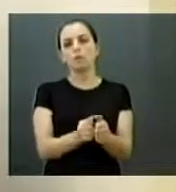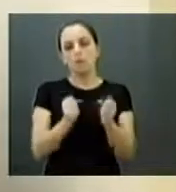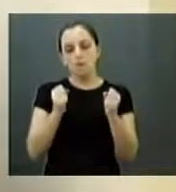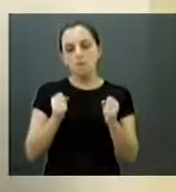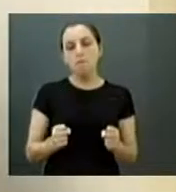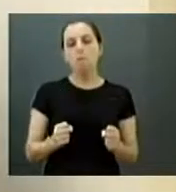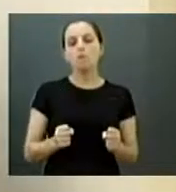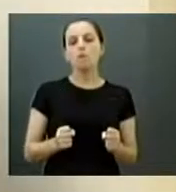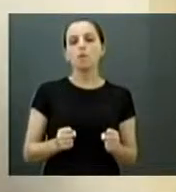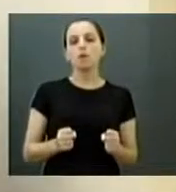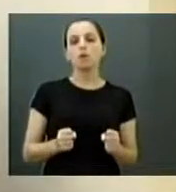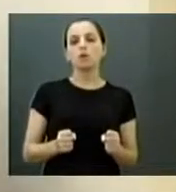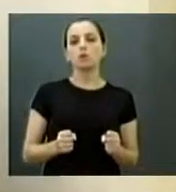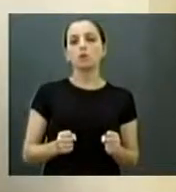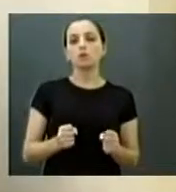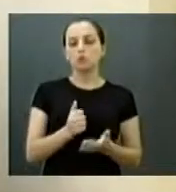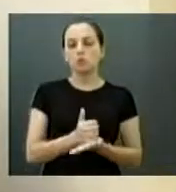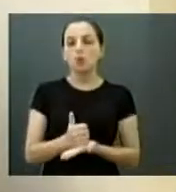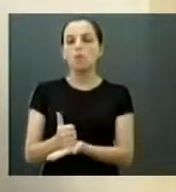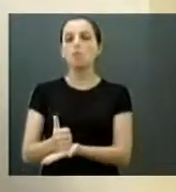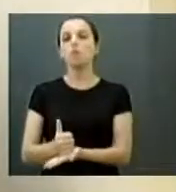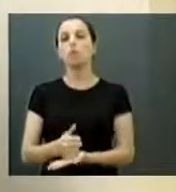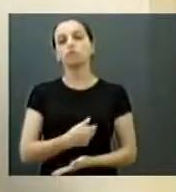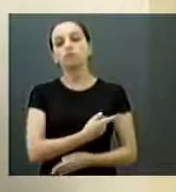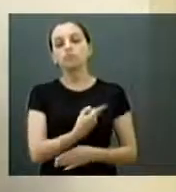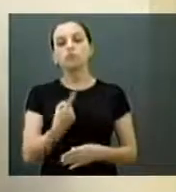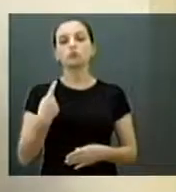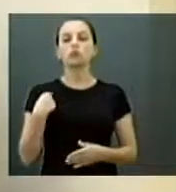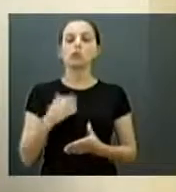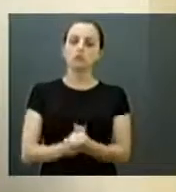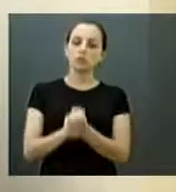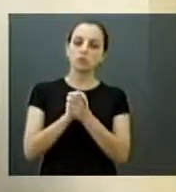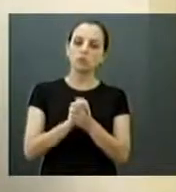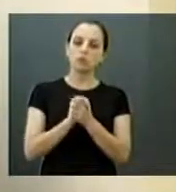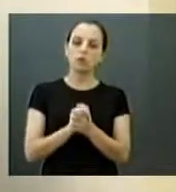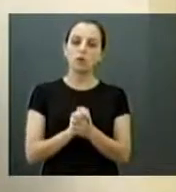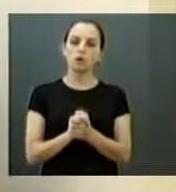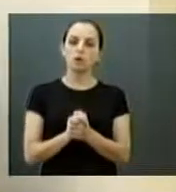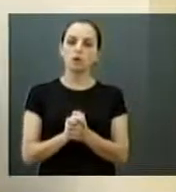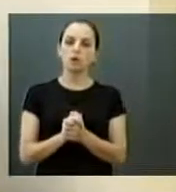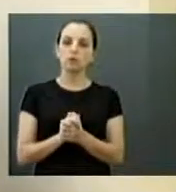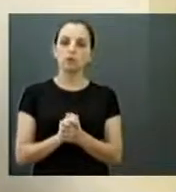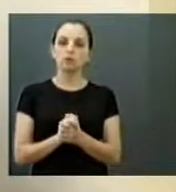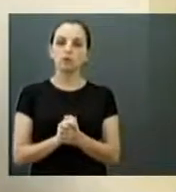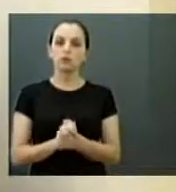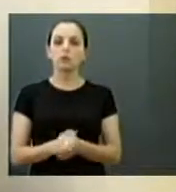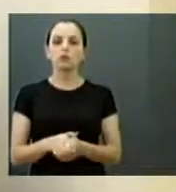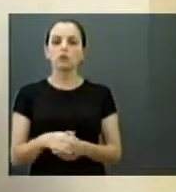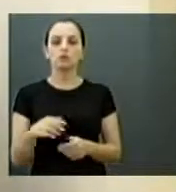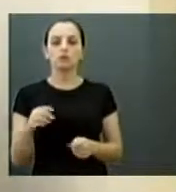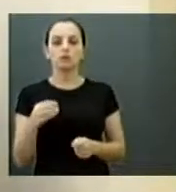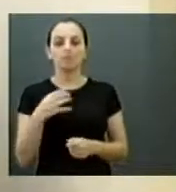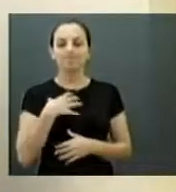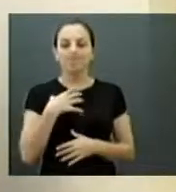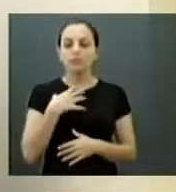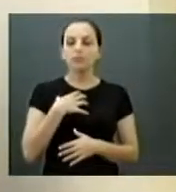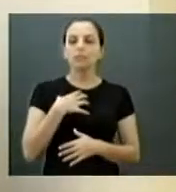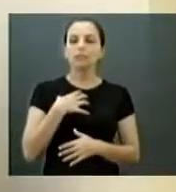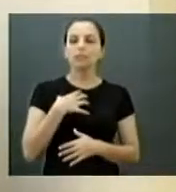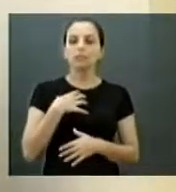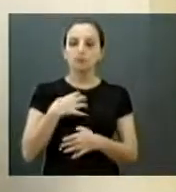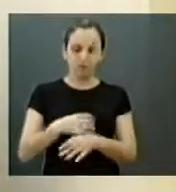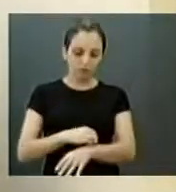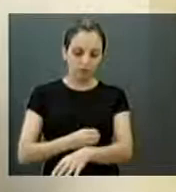com a gente. E aqui eu te parabenizo por essa ação. Olha, a gente fica até arrepiado. É uma